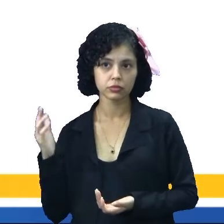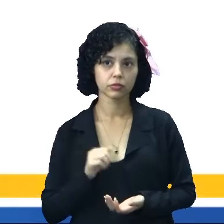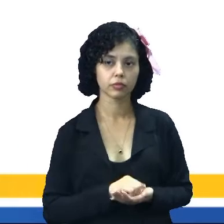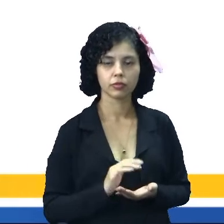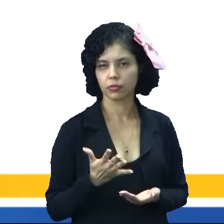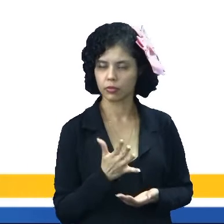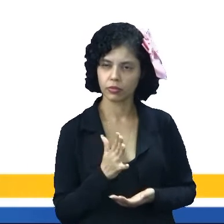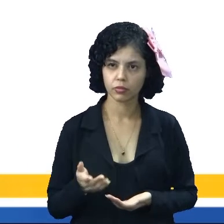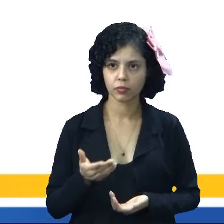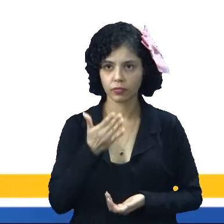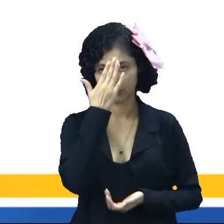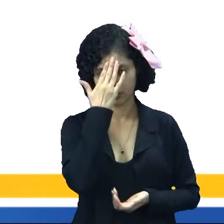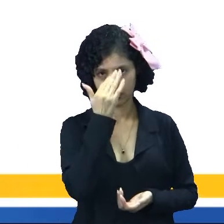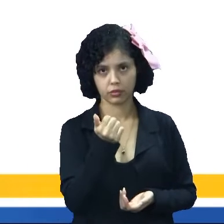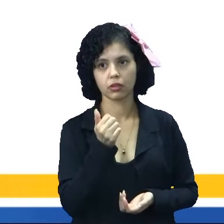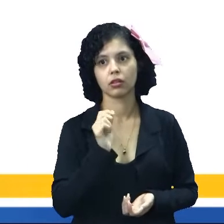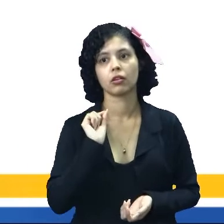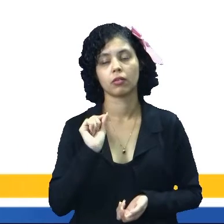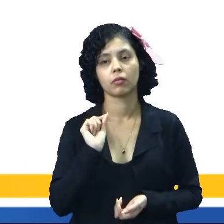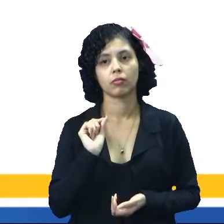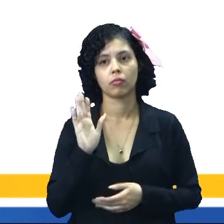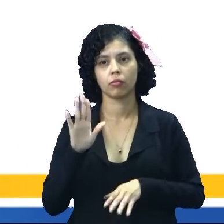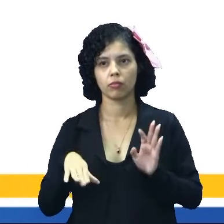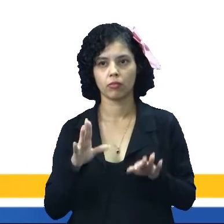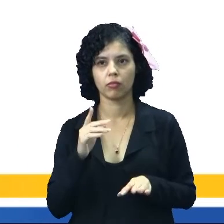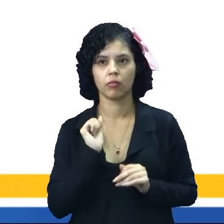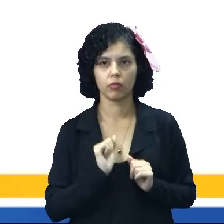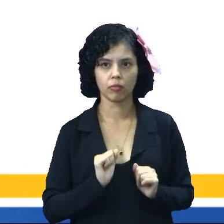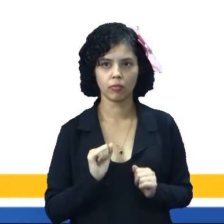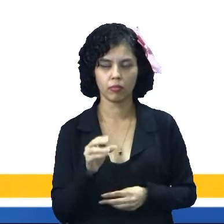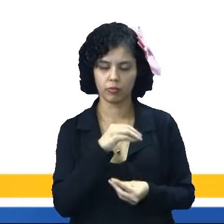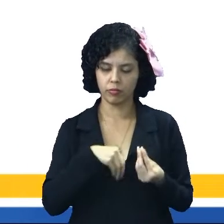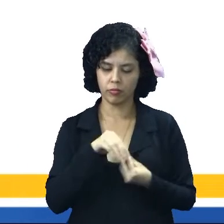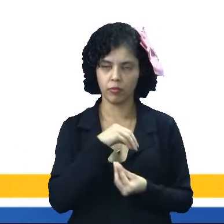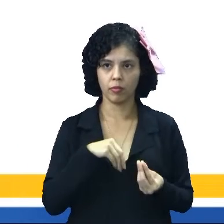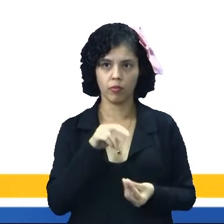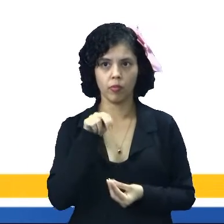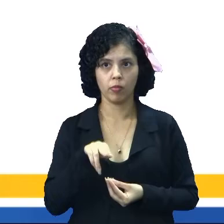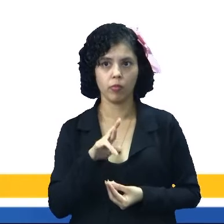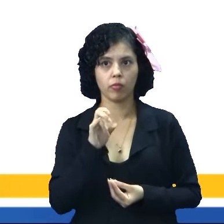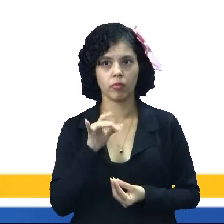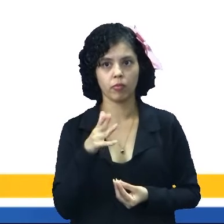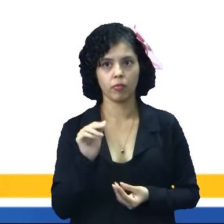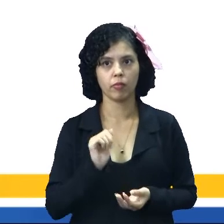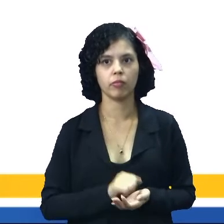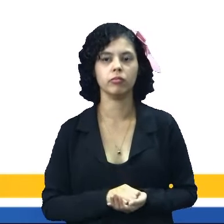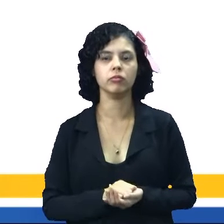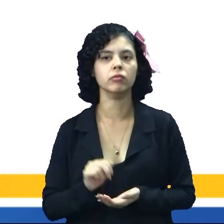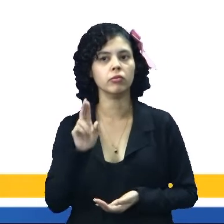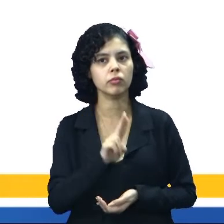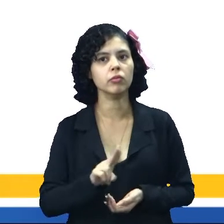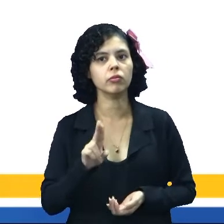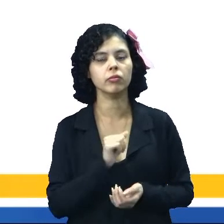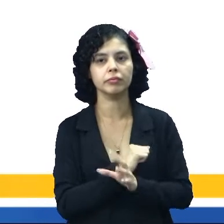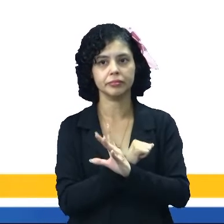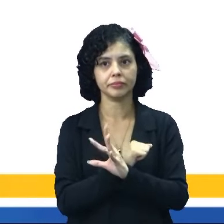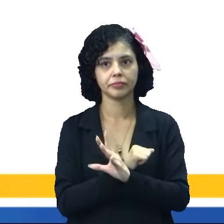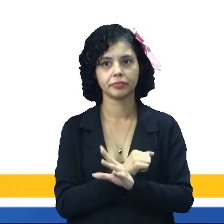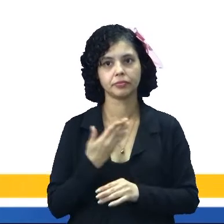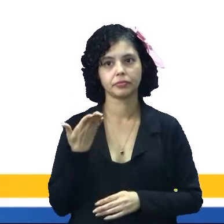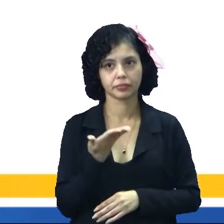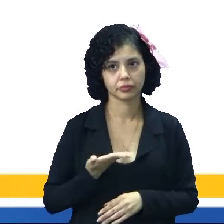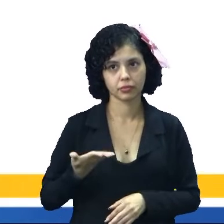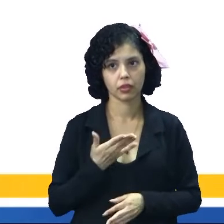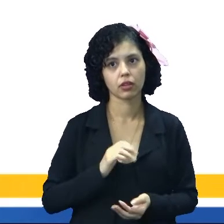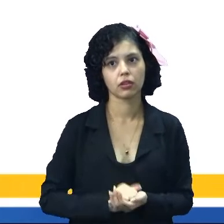Aqui é mais ou menos para vocês identificarem que às vezes a gente pode ter reação de neutralização, quando a gente usa, por exemplo, um ácido